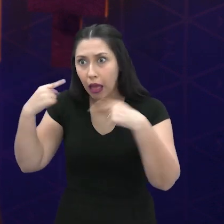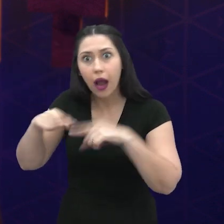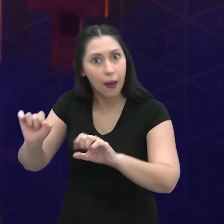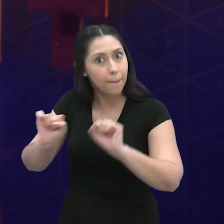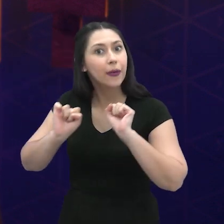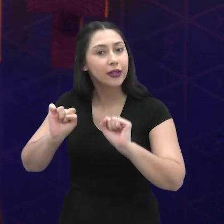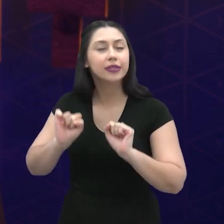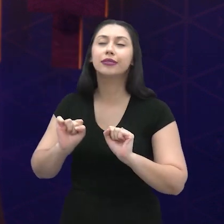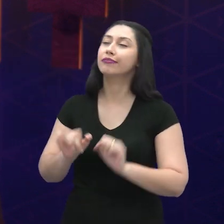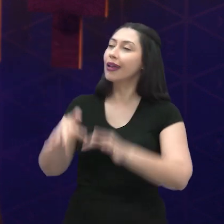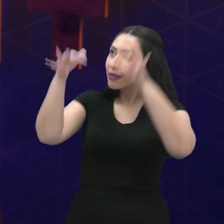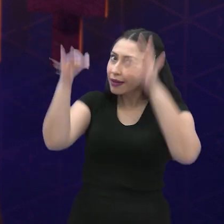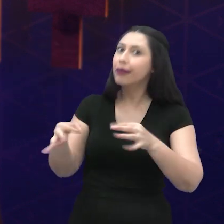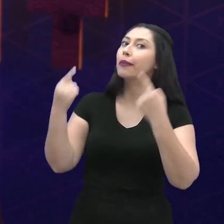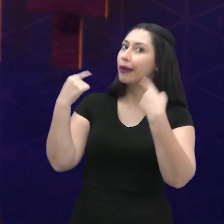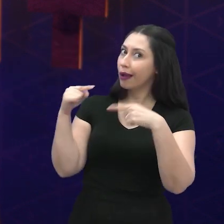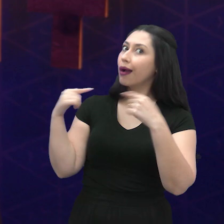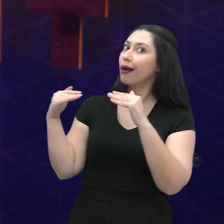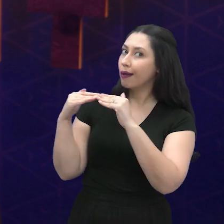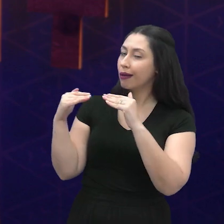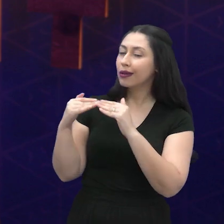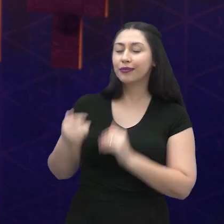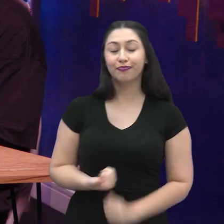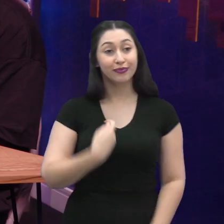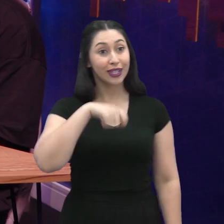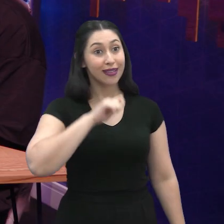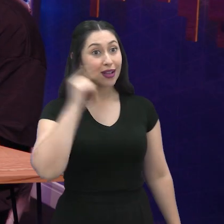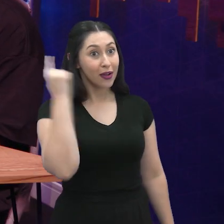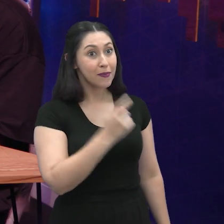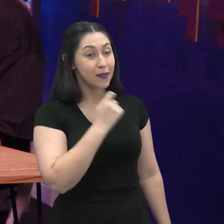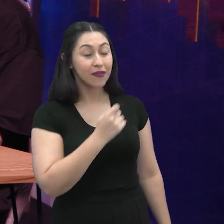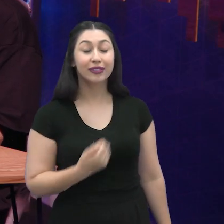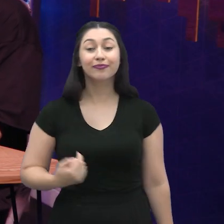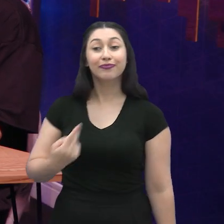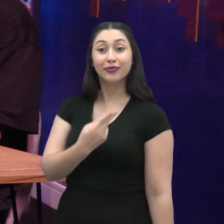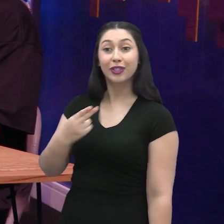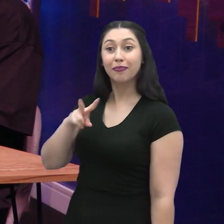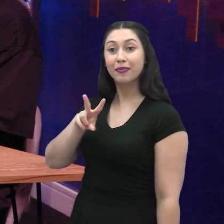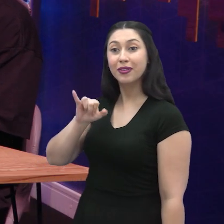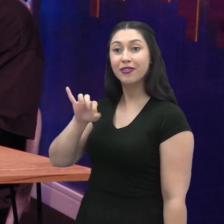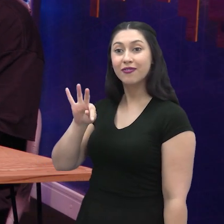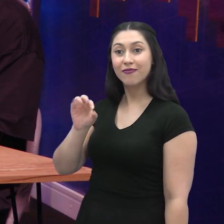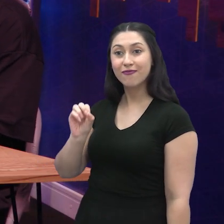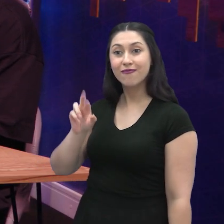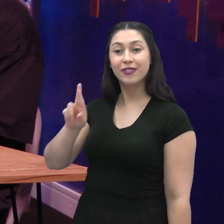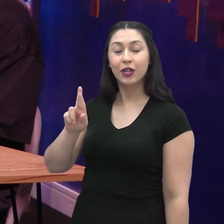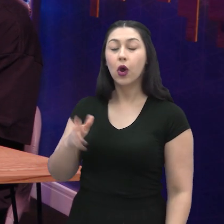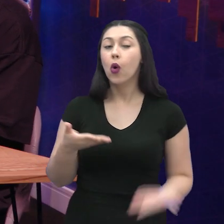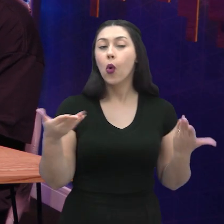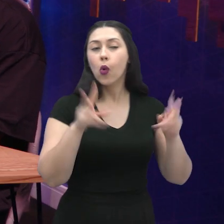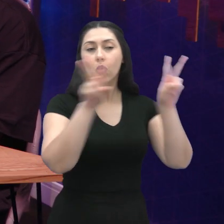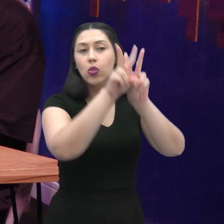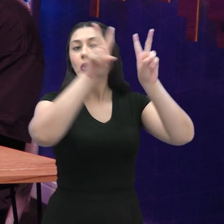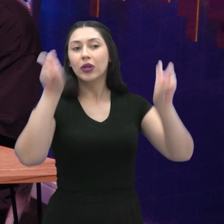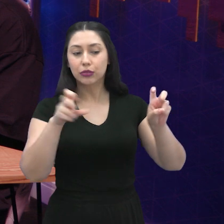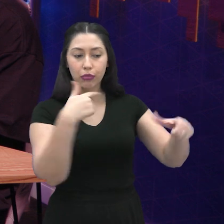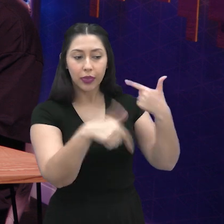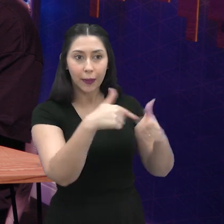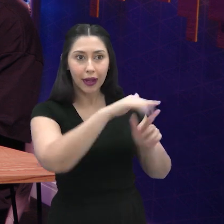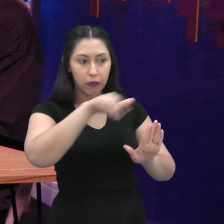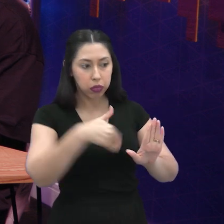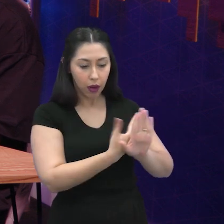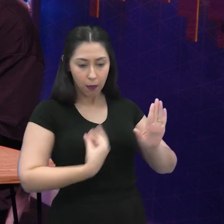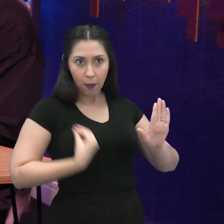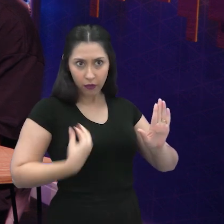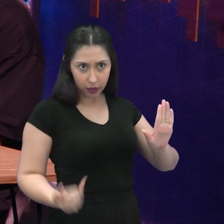a trabalhar muda, provavelmente ela diria o mesmo. Eu sou a Vicky. Eu sou o Vitor Krigor. E no programa de hoje a gente vai